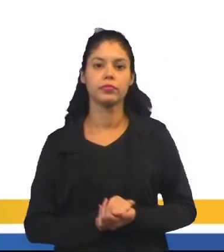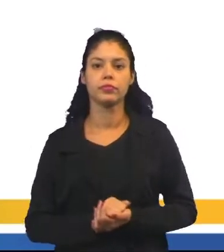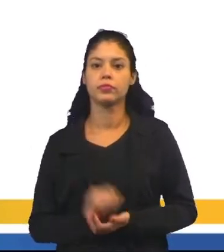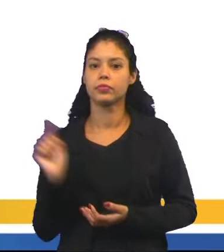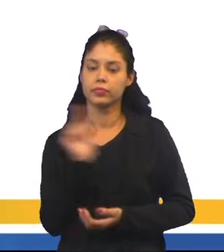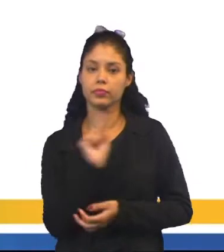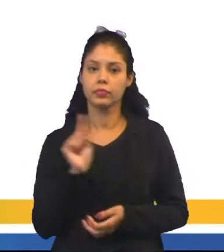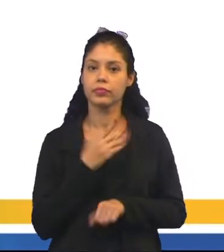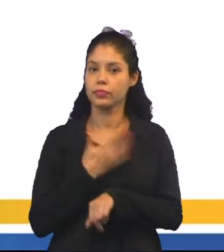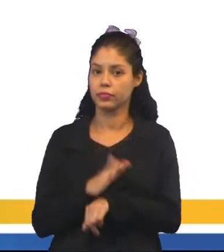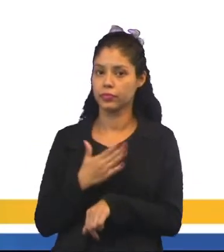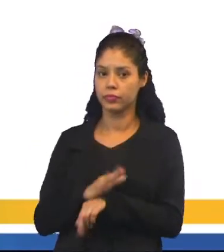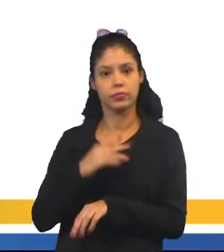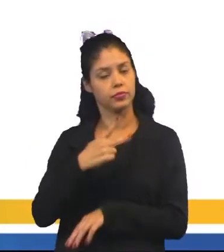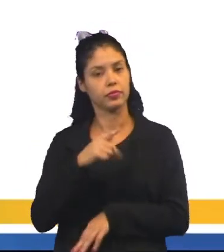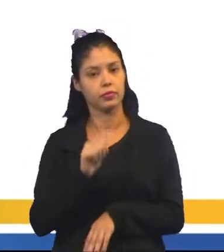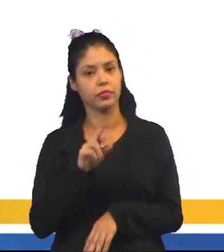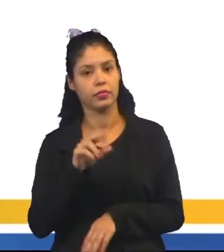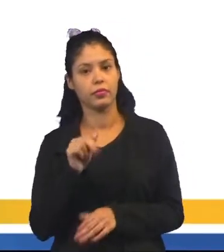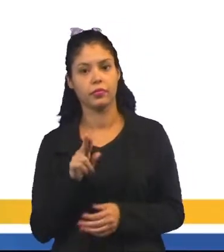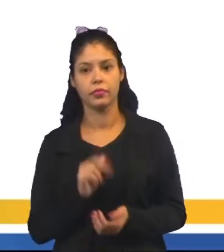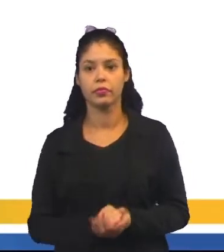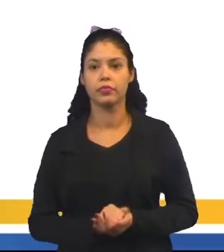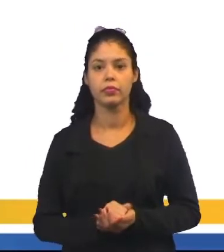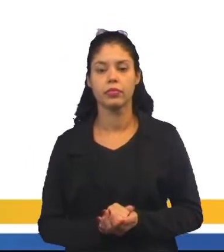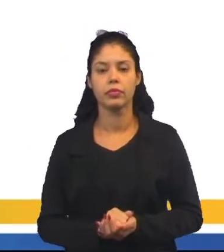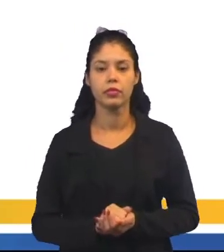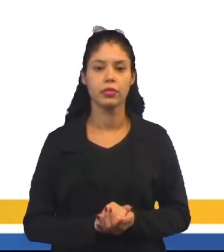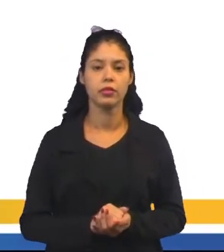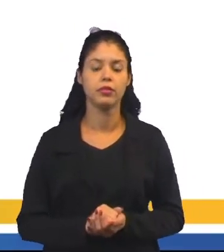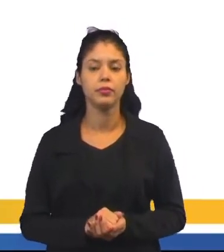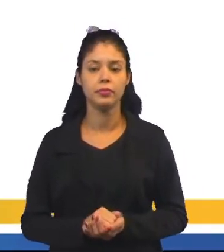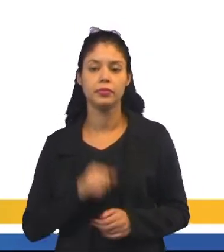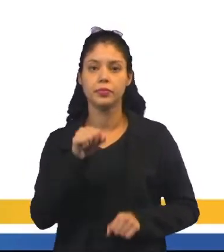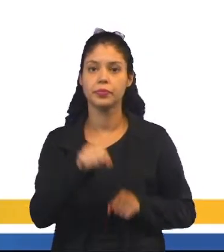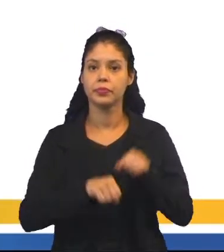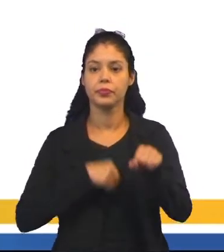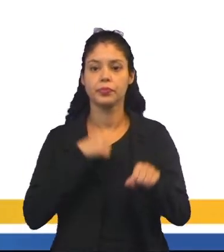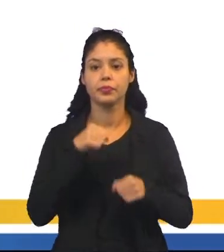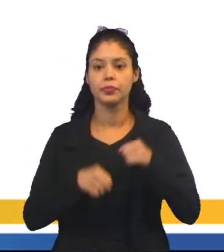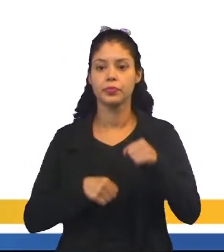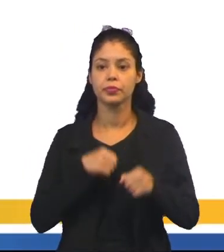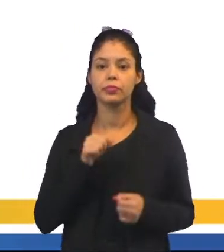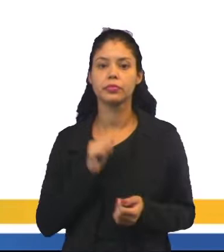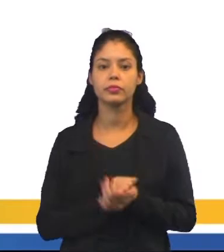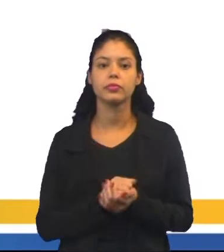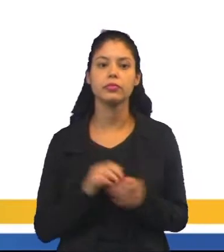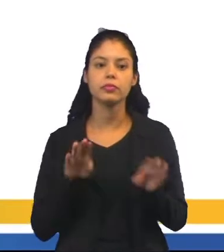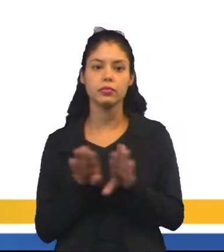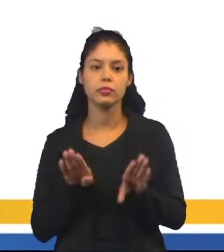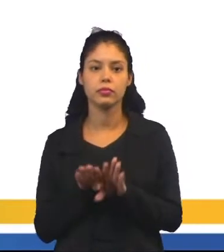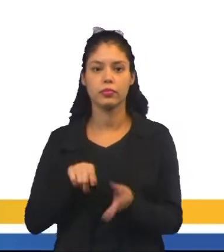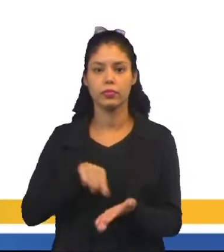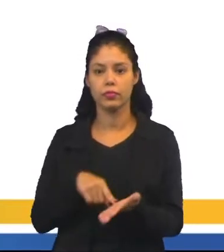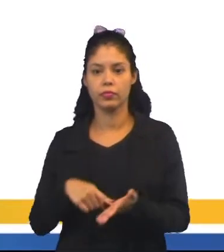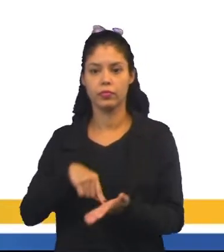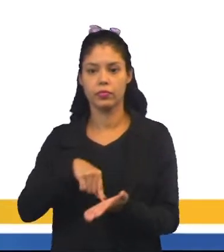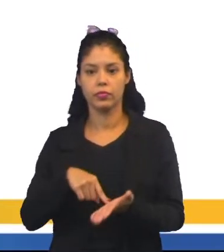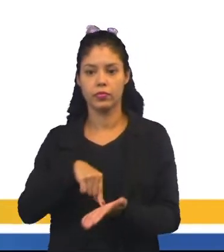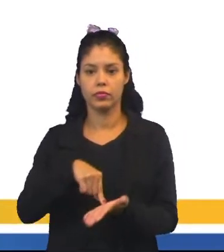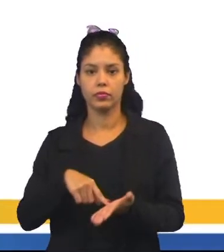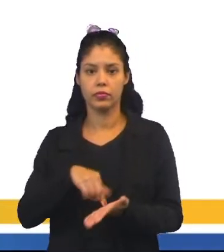professor, que coisa. Não, é prática de parkour. Tem a moça do Drift Trike aí, e temos o moço ali do Building Dare, que é